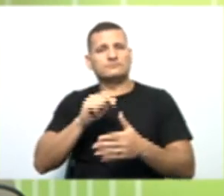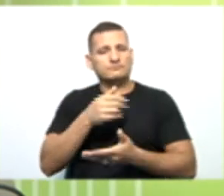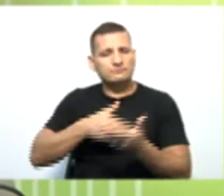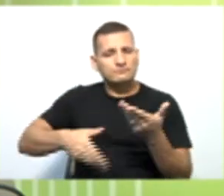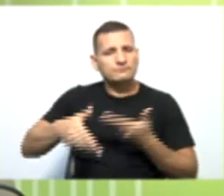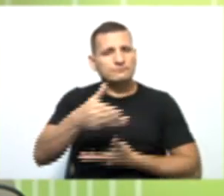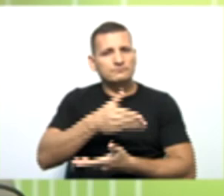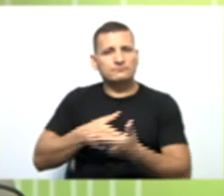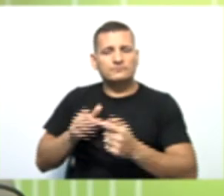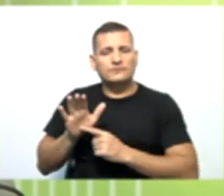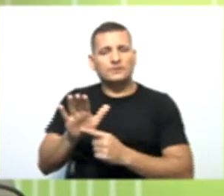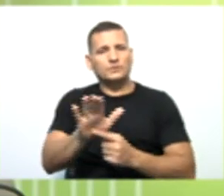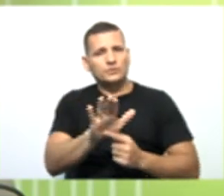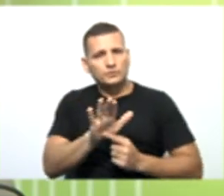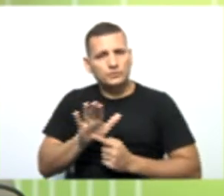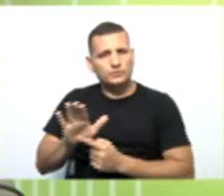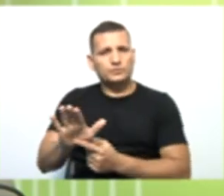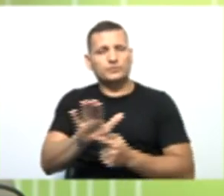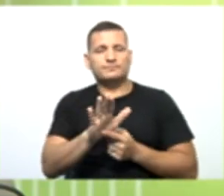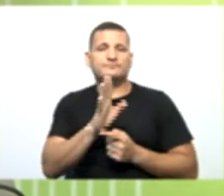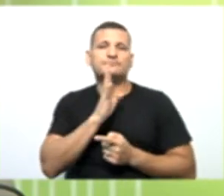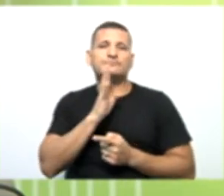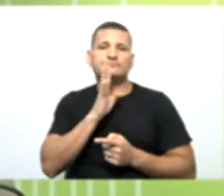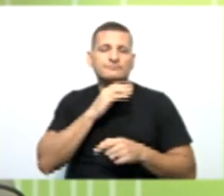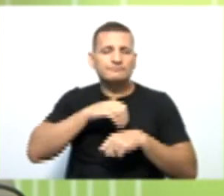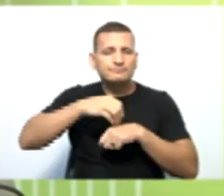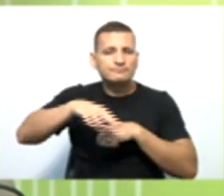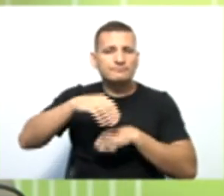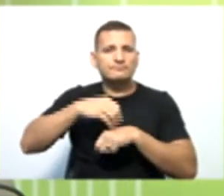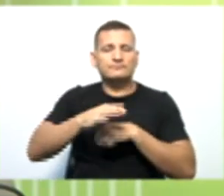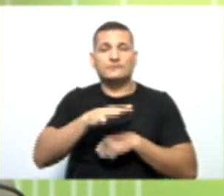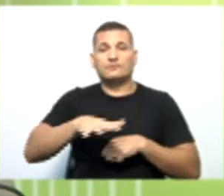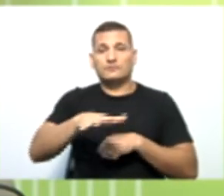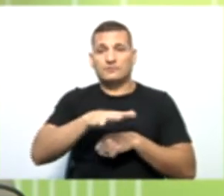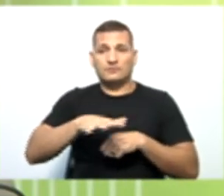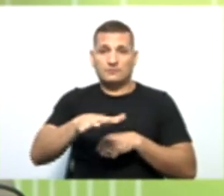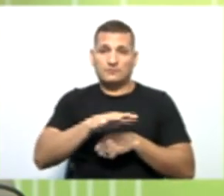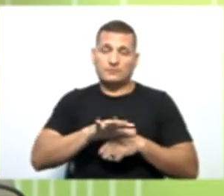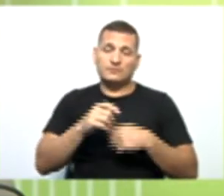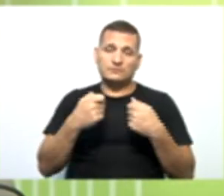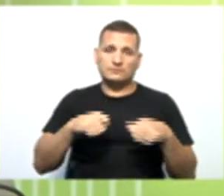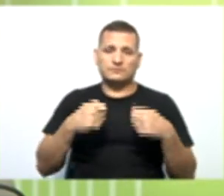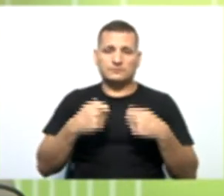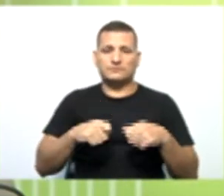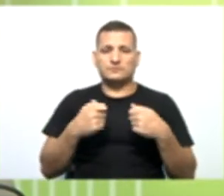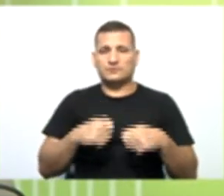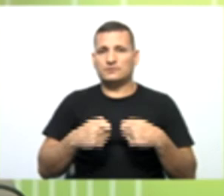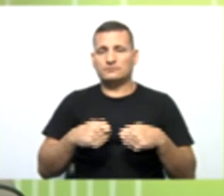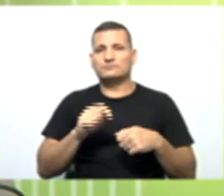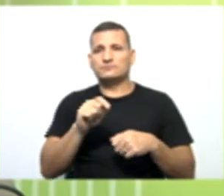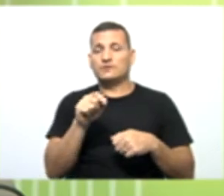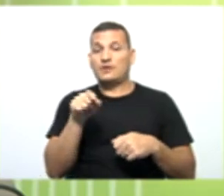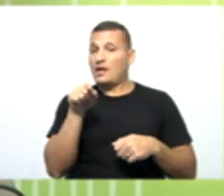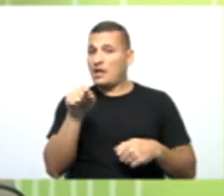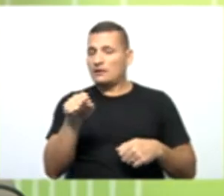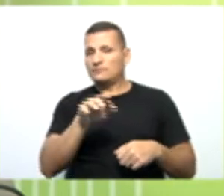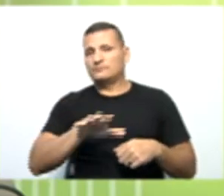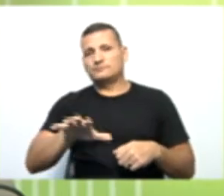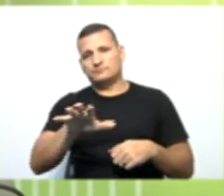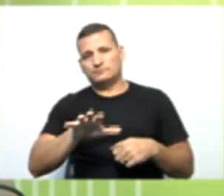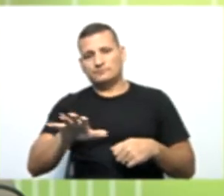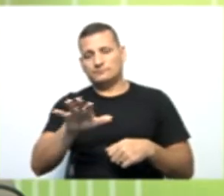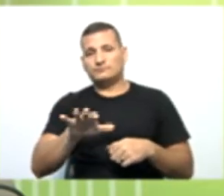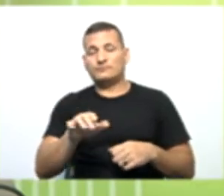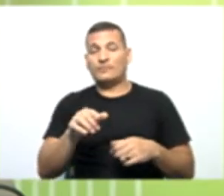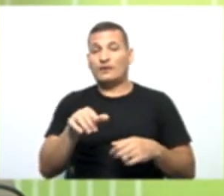cooperando ou fornecendo conhecimento na área que é necessário para a região, na área